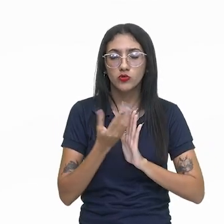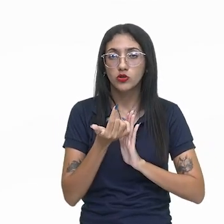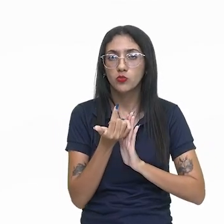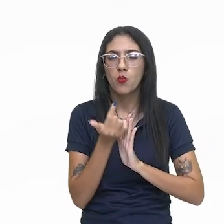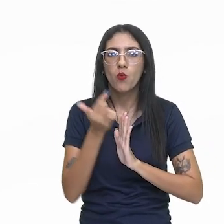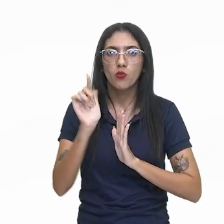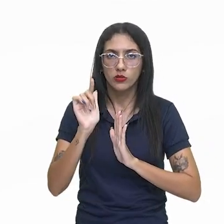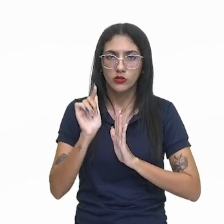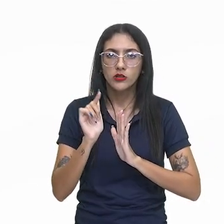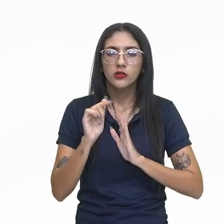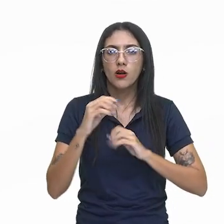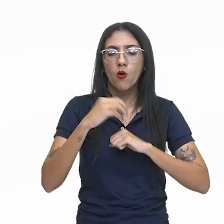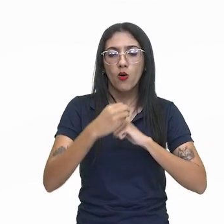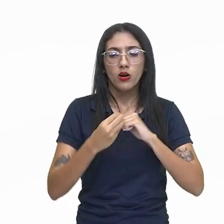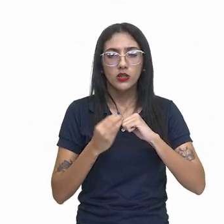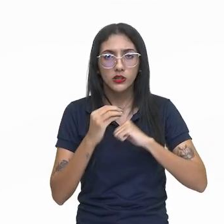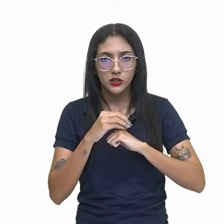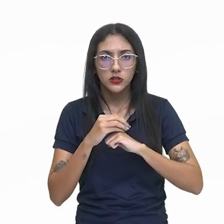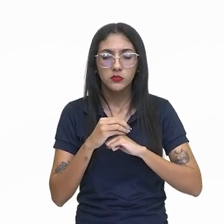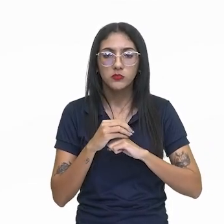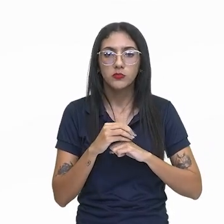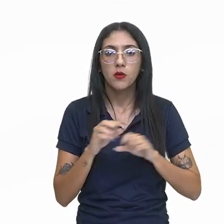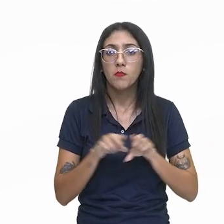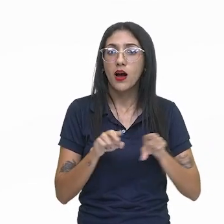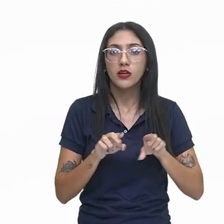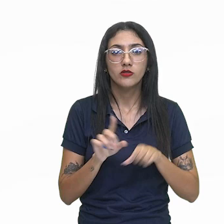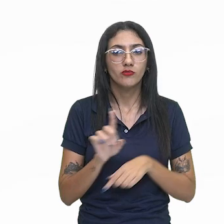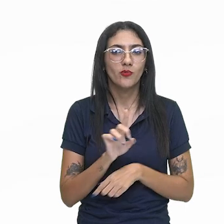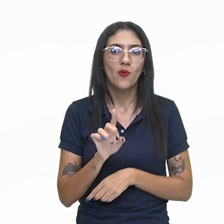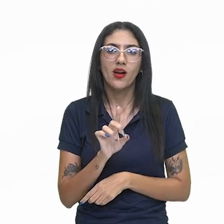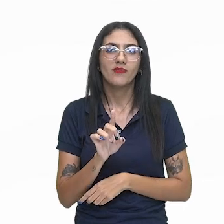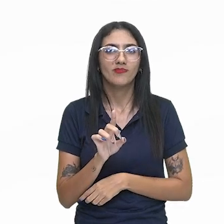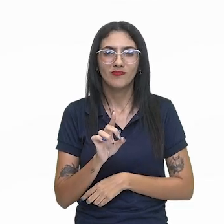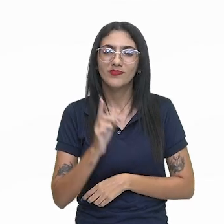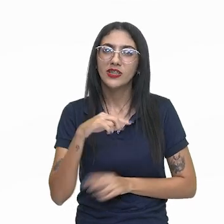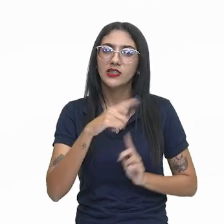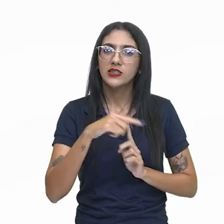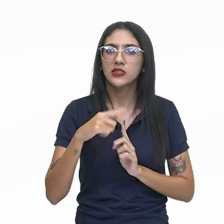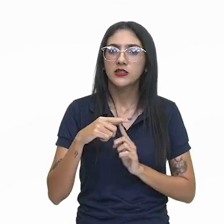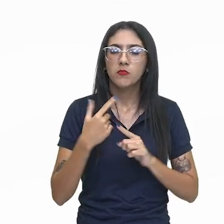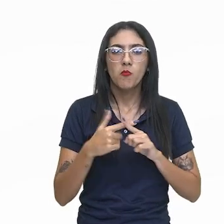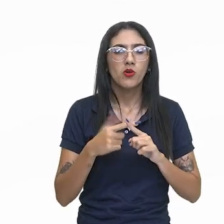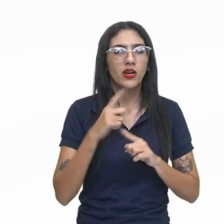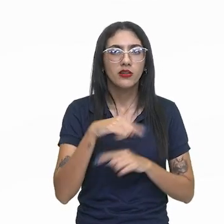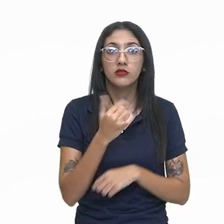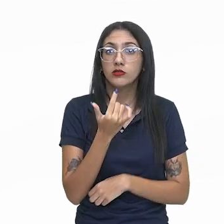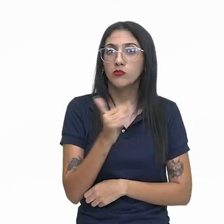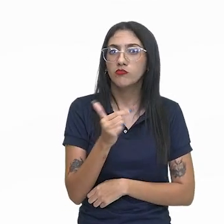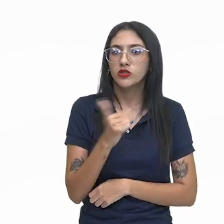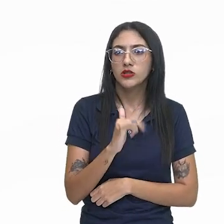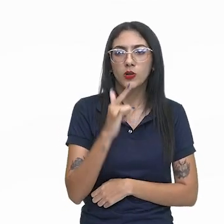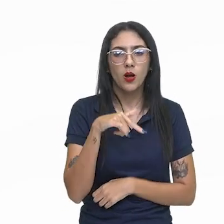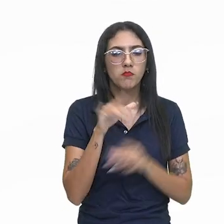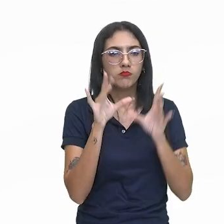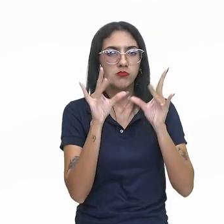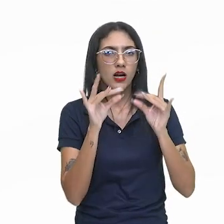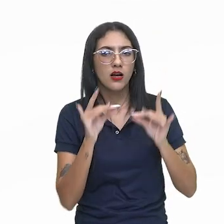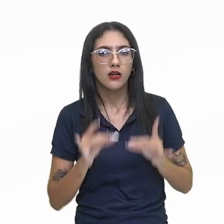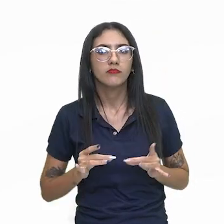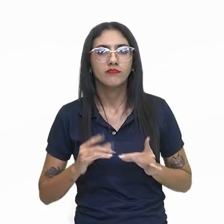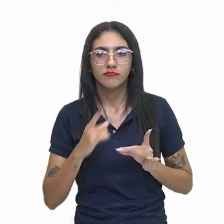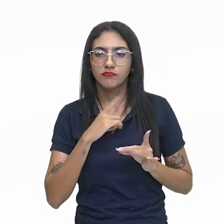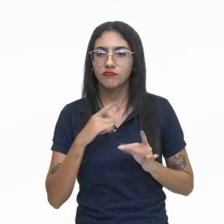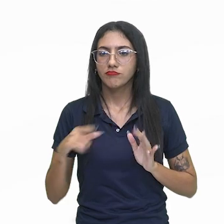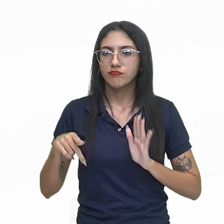dessa forma que era feita a alimentação, né? Porque eles não tinham essa complexidade para poder